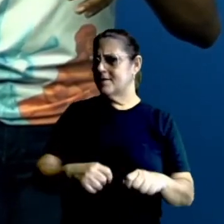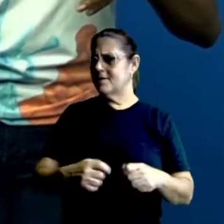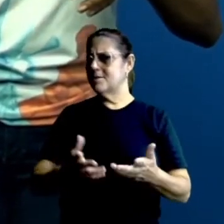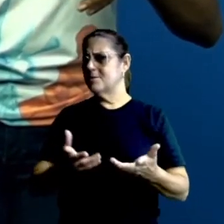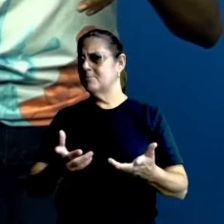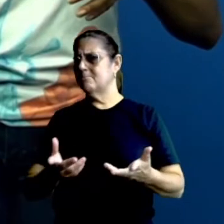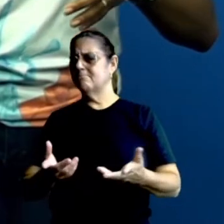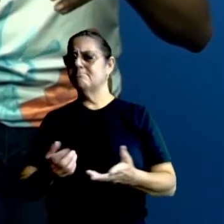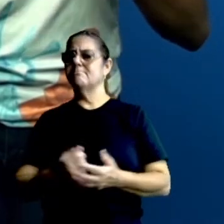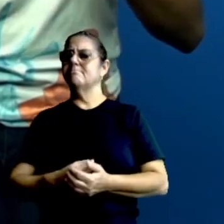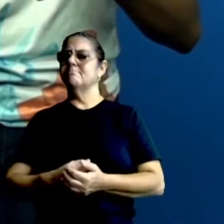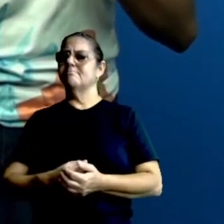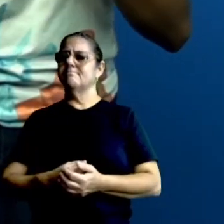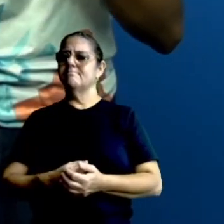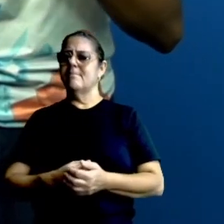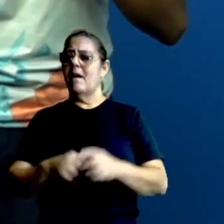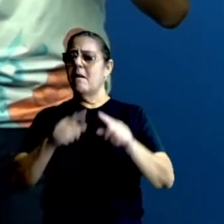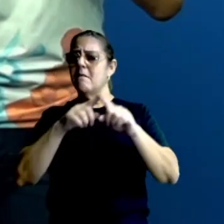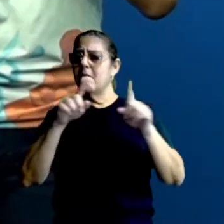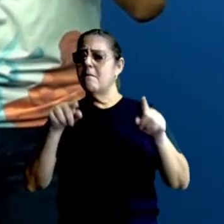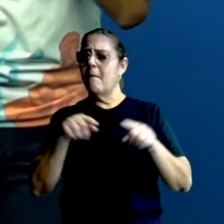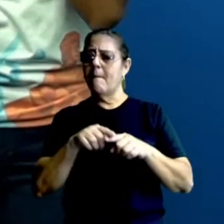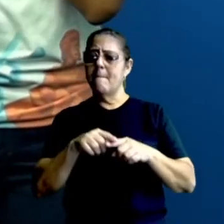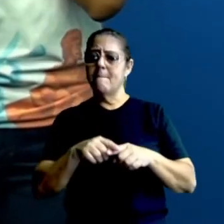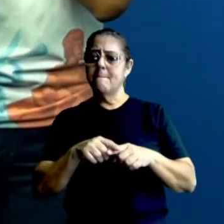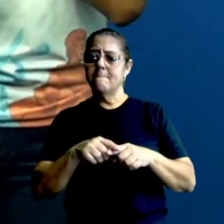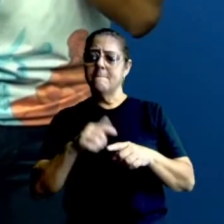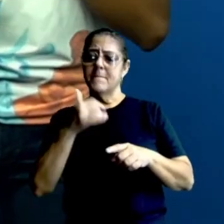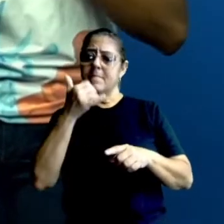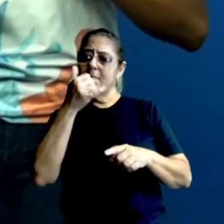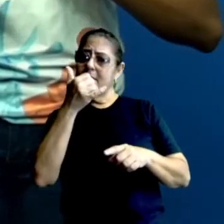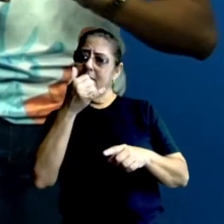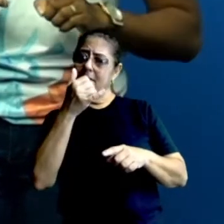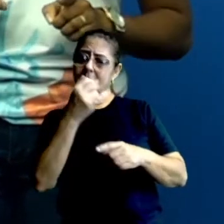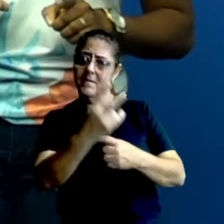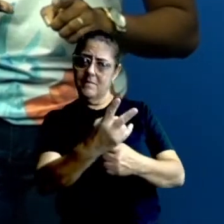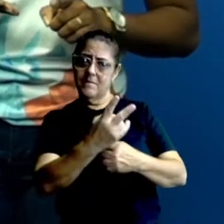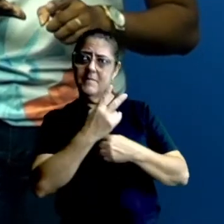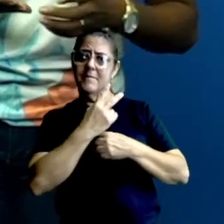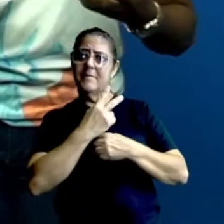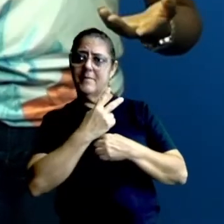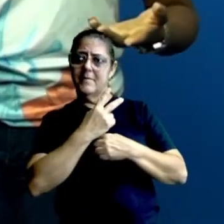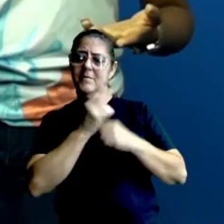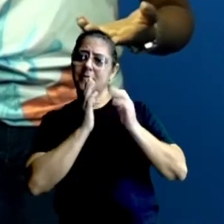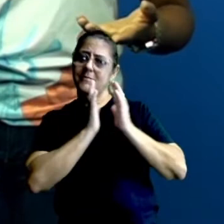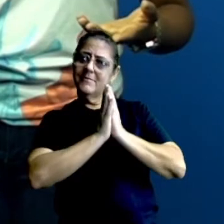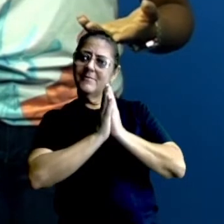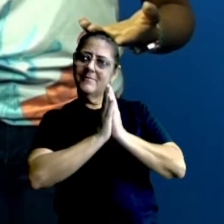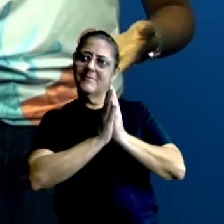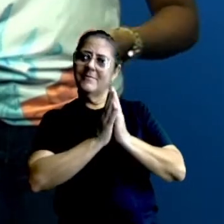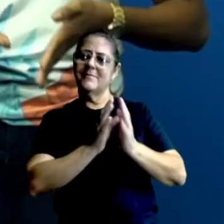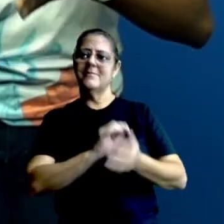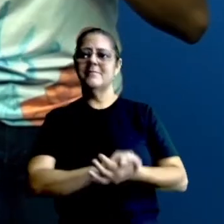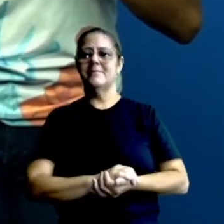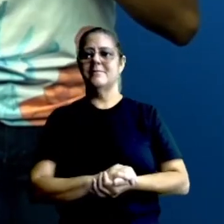dentro da sala de aula mesmo. Posso pegar a sua caneta emprestada, por favor? E aí eu uso a expressão Can